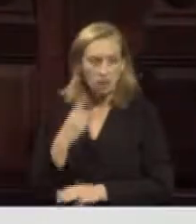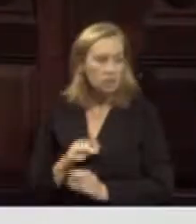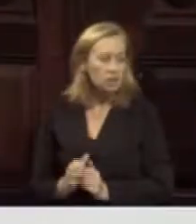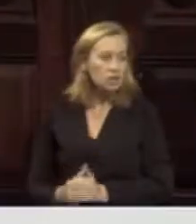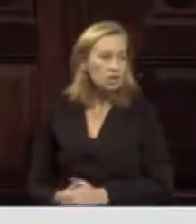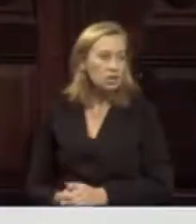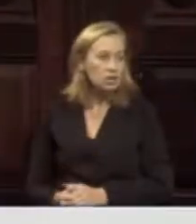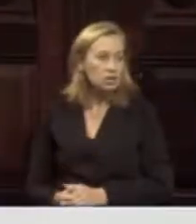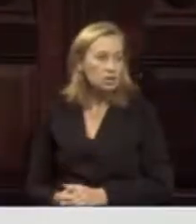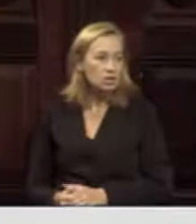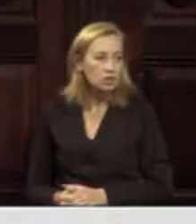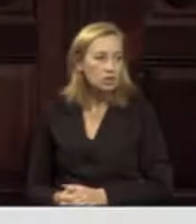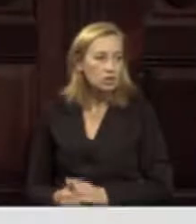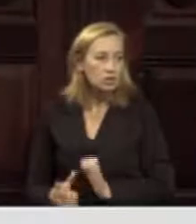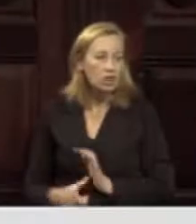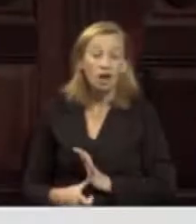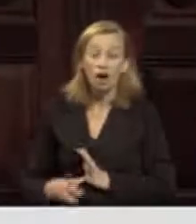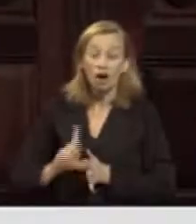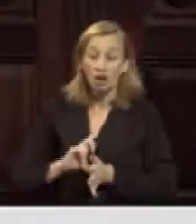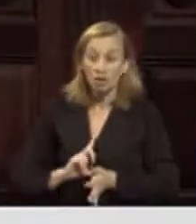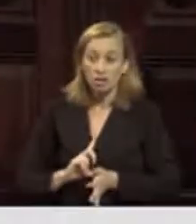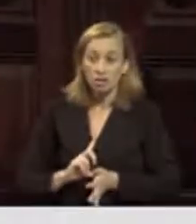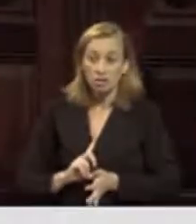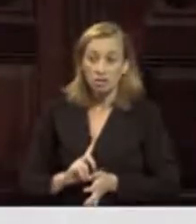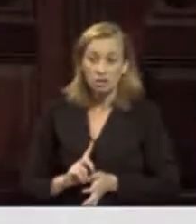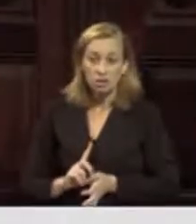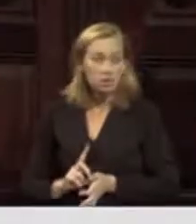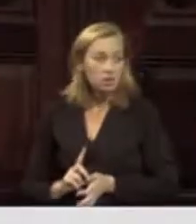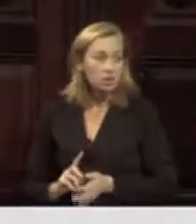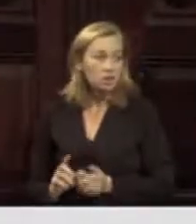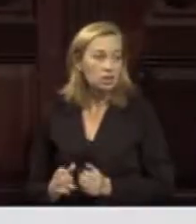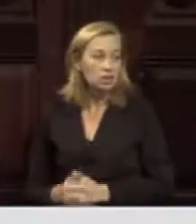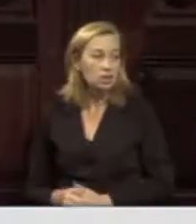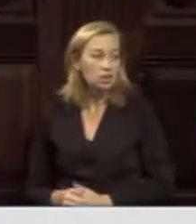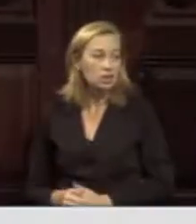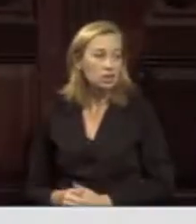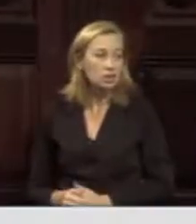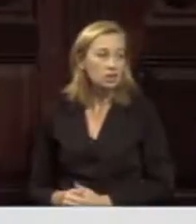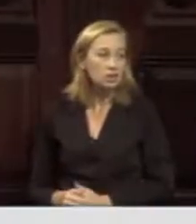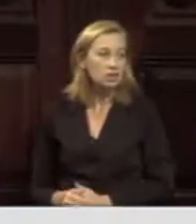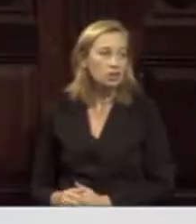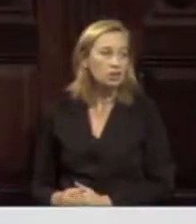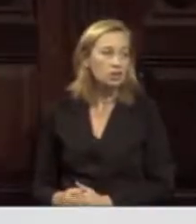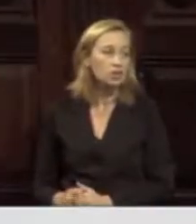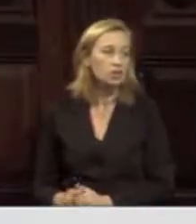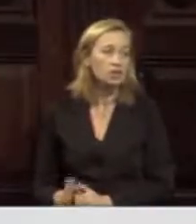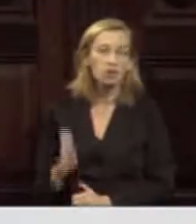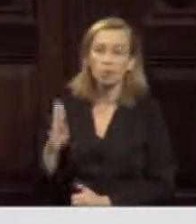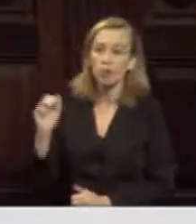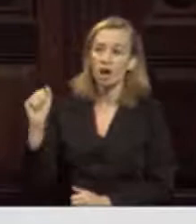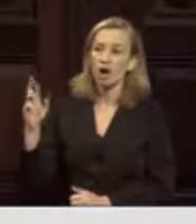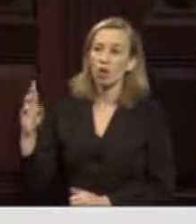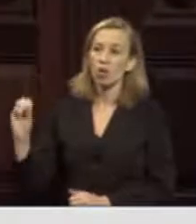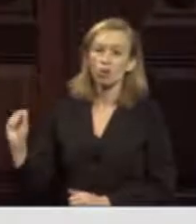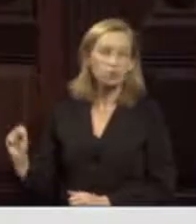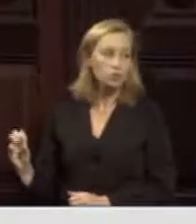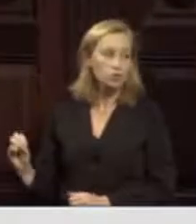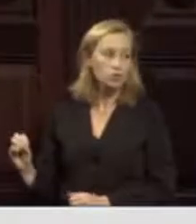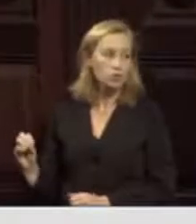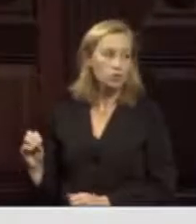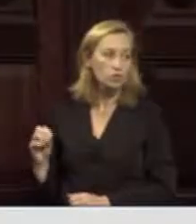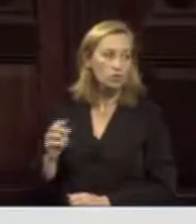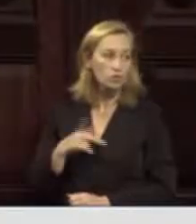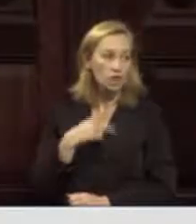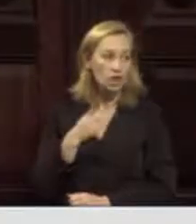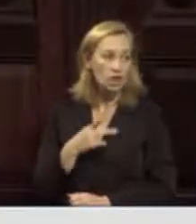de advocacia antes de integrar o Supremo. E aí Barroso se defende dizendo: jamais atuei em